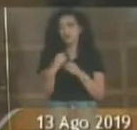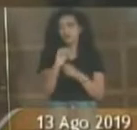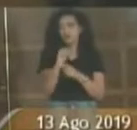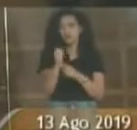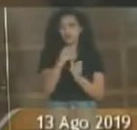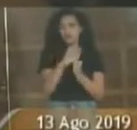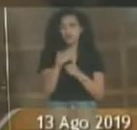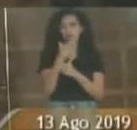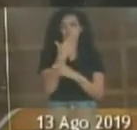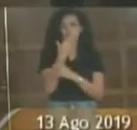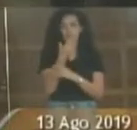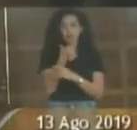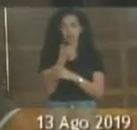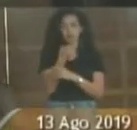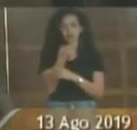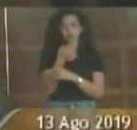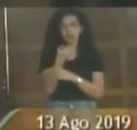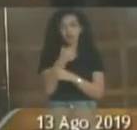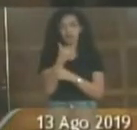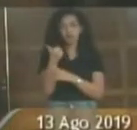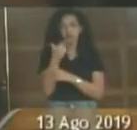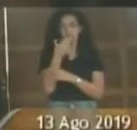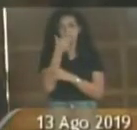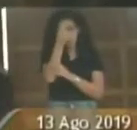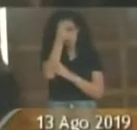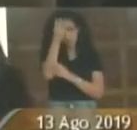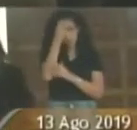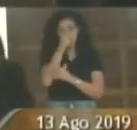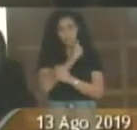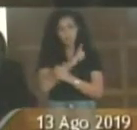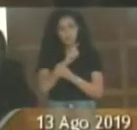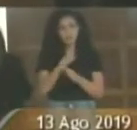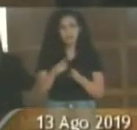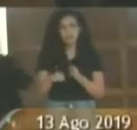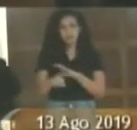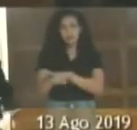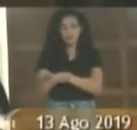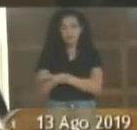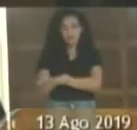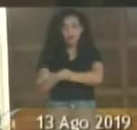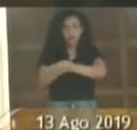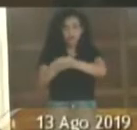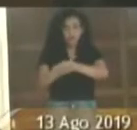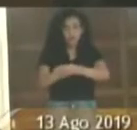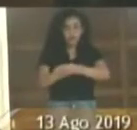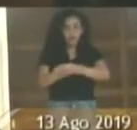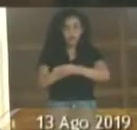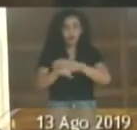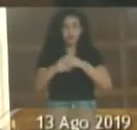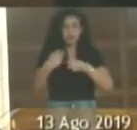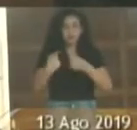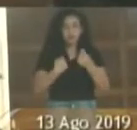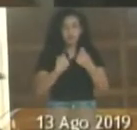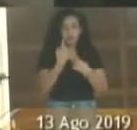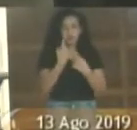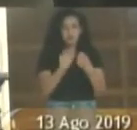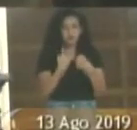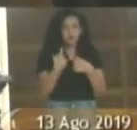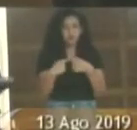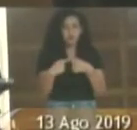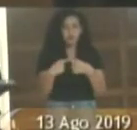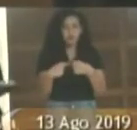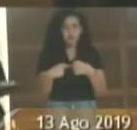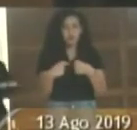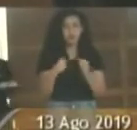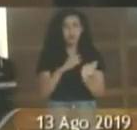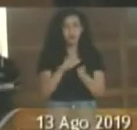Japuíba. Indicação 2411, indicando ao prefeito a condição de um guarda-corpo no final da rua Celso Poça de Costa, subida do bairro Morro da Caixa